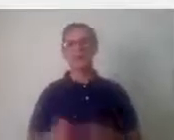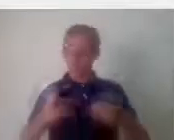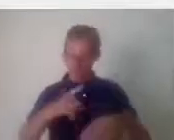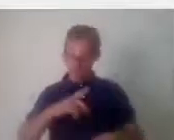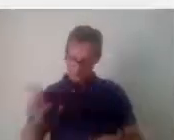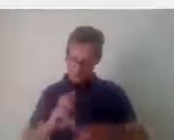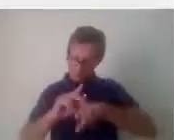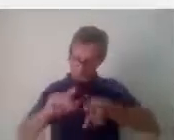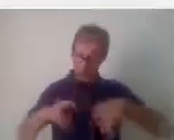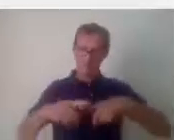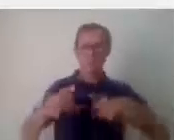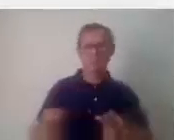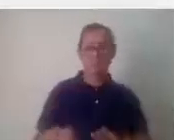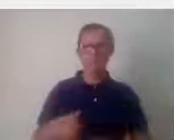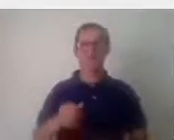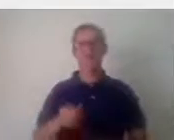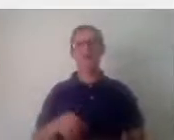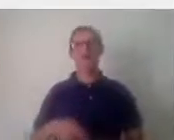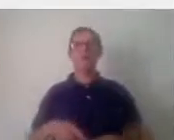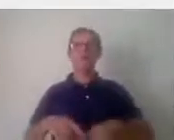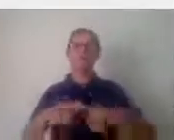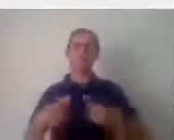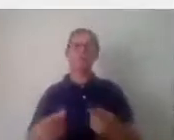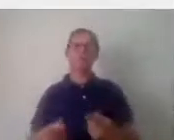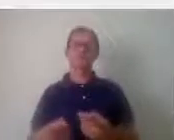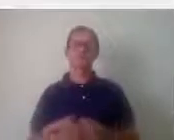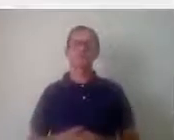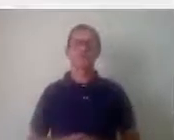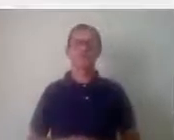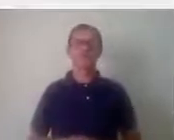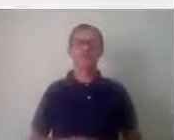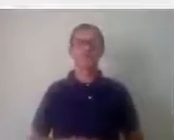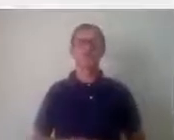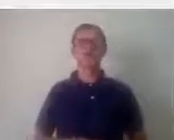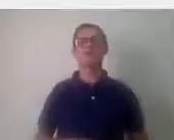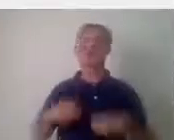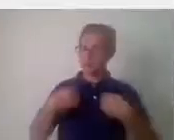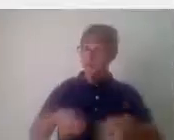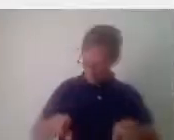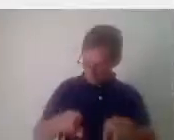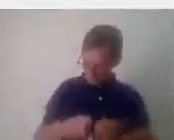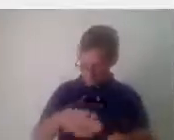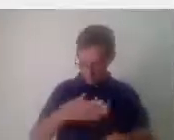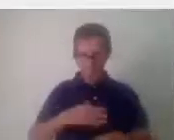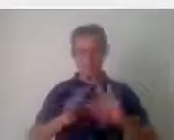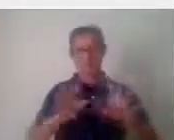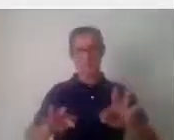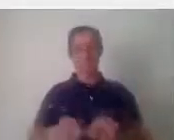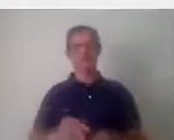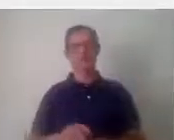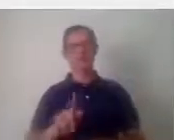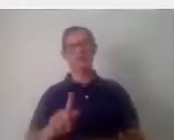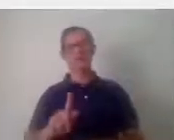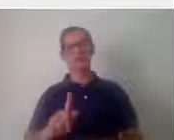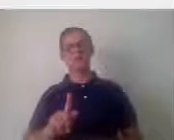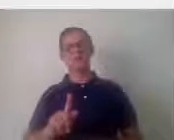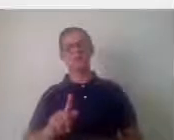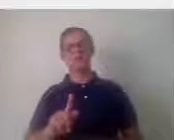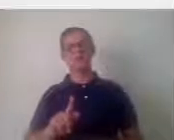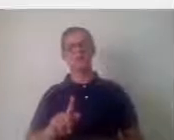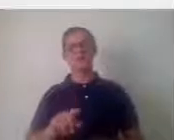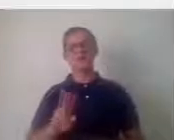valores diferentes, ó. A depender... que depende o quê? Da minha função G2 e da minha função